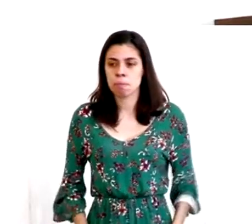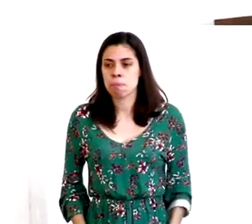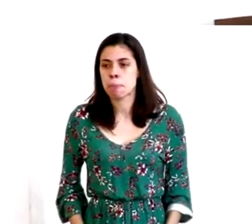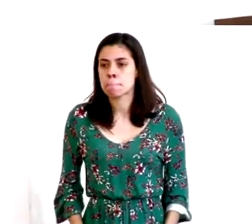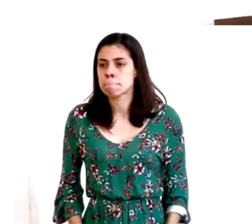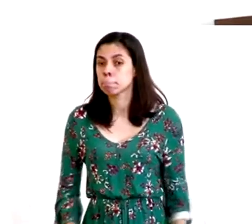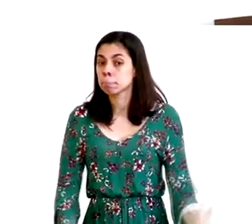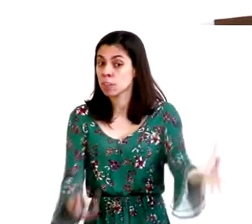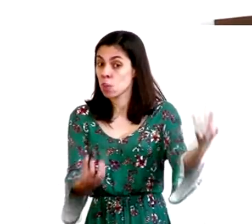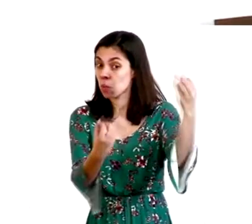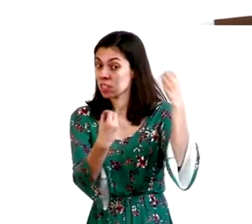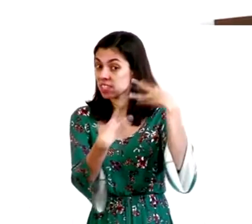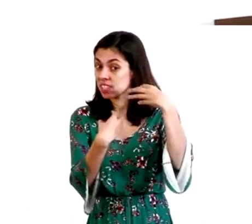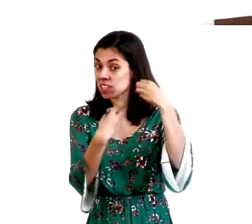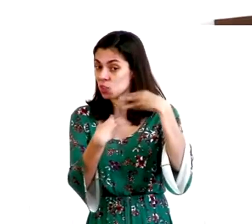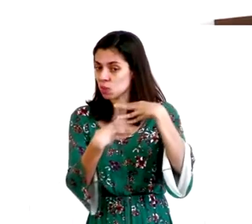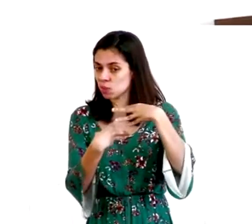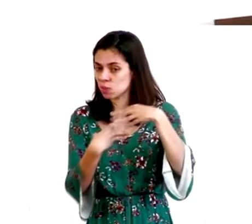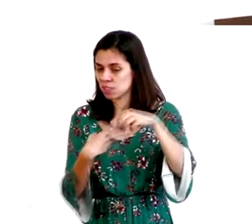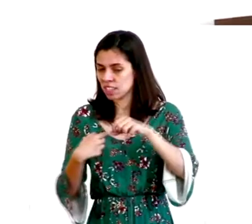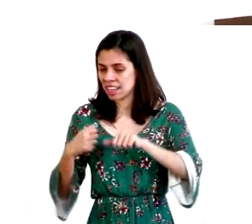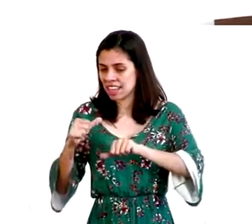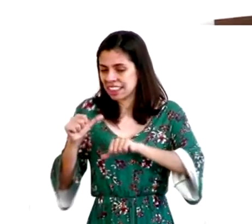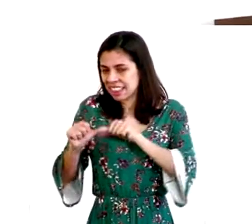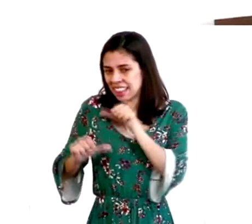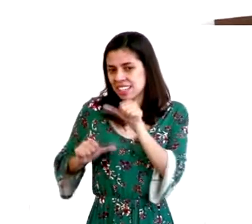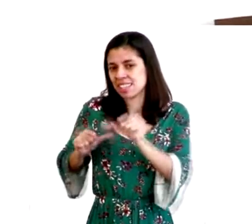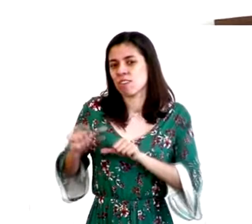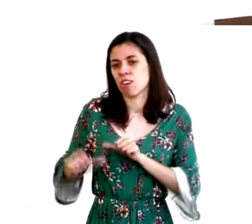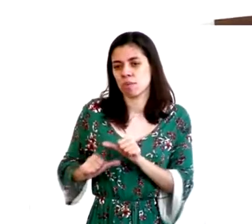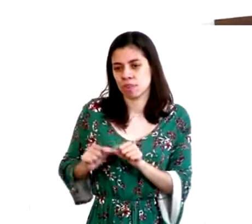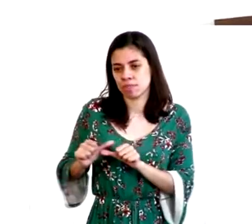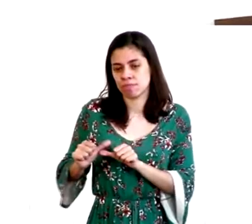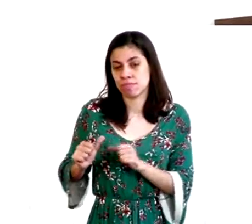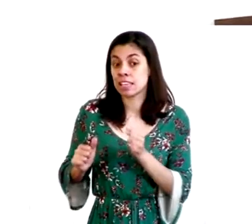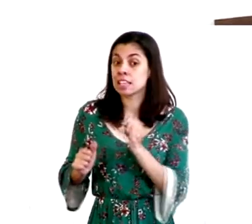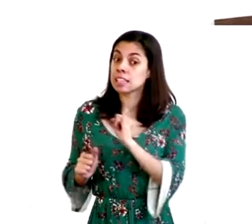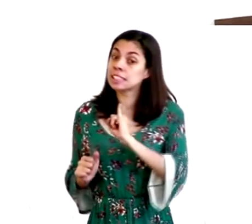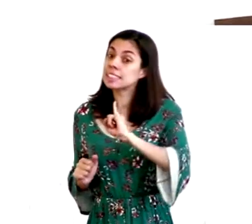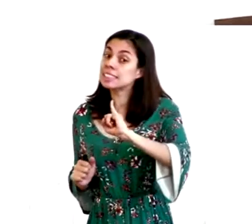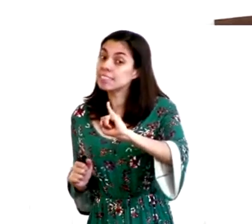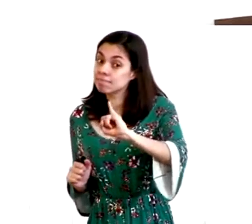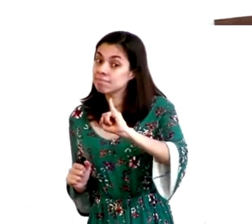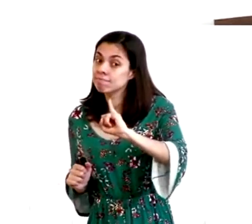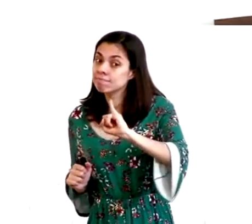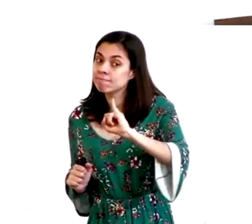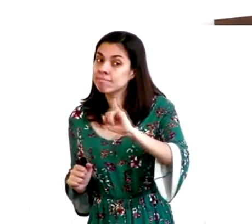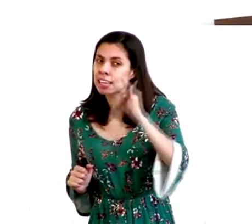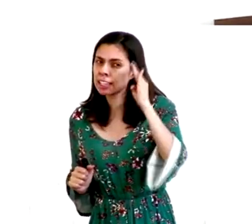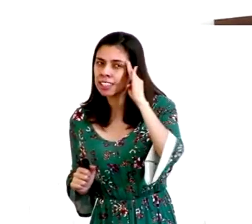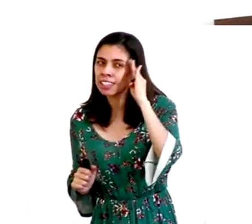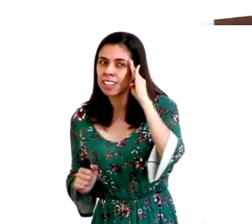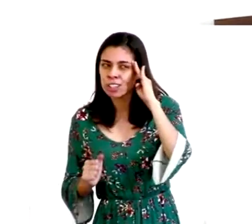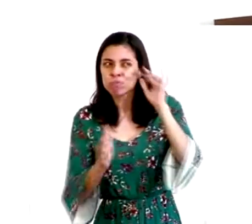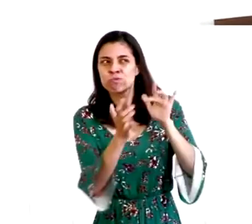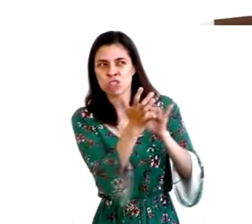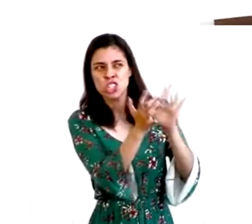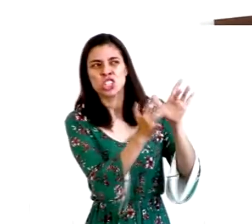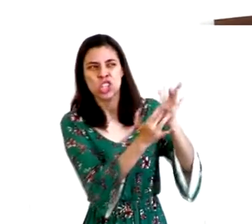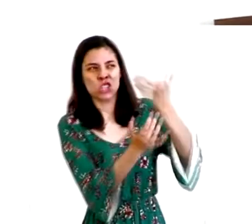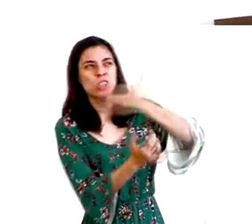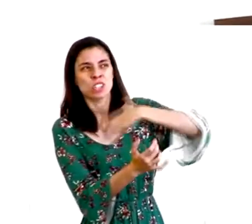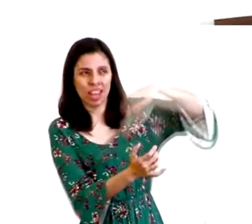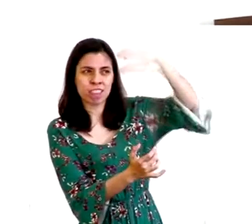irá nos transformar apenas quando nos submetermos ao reinado soberano e